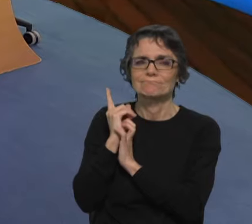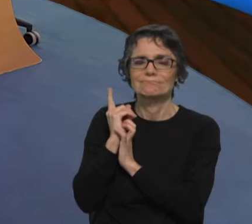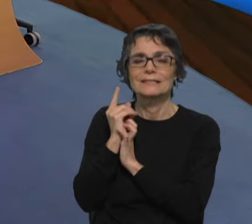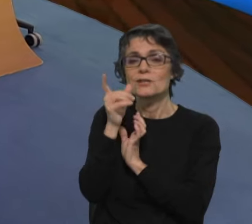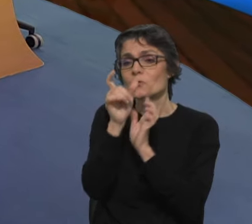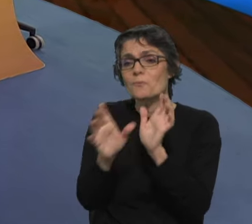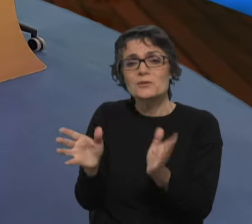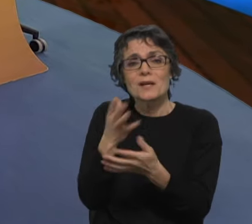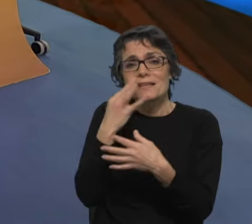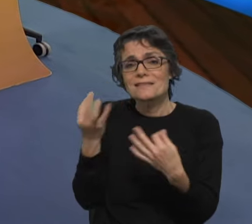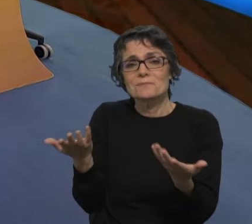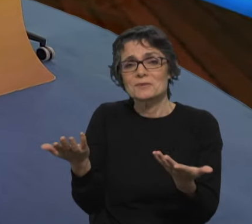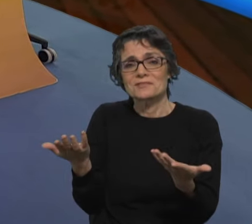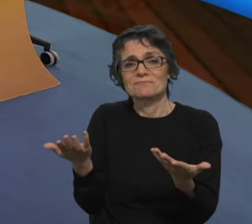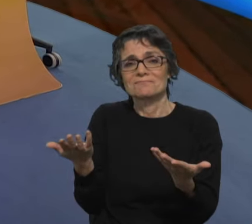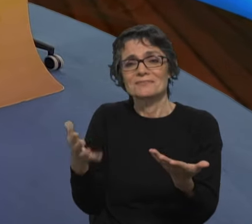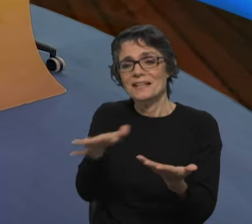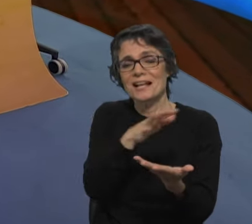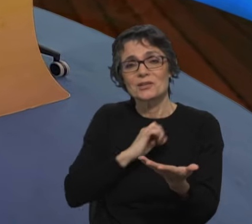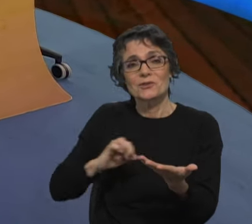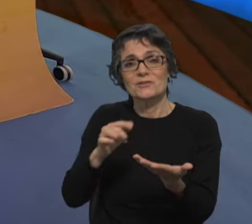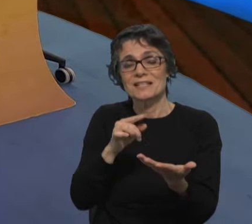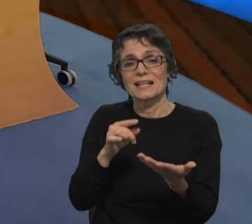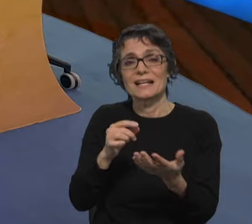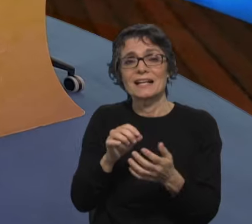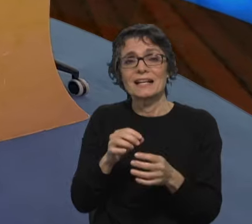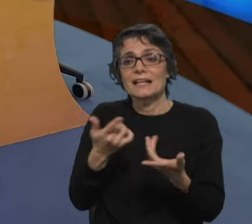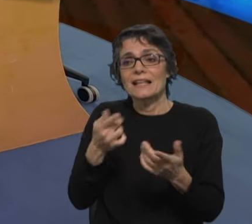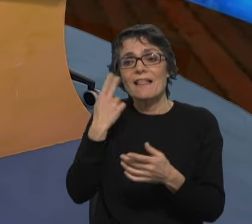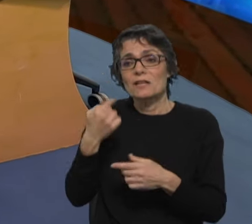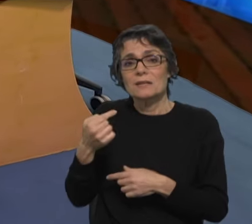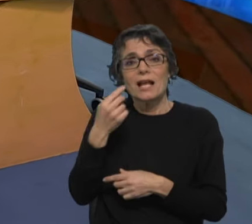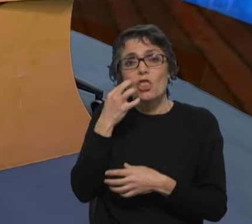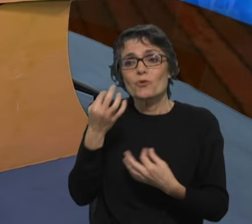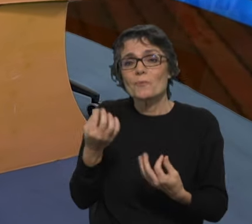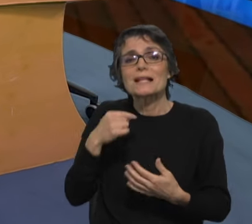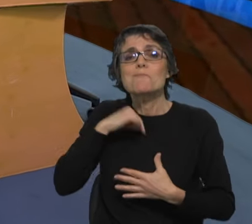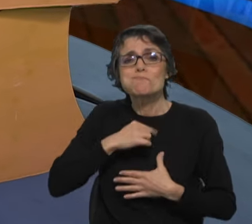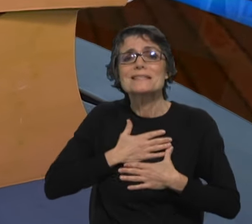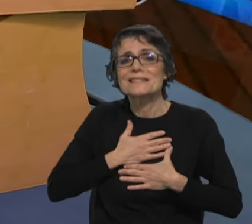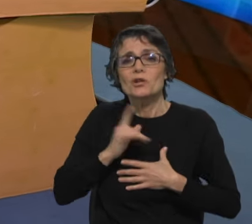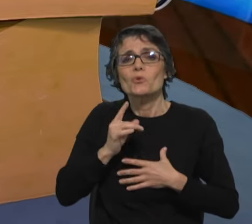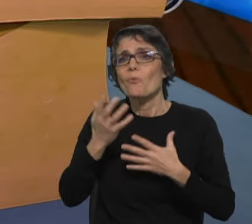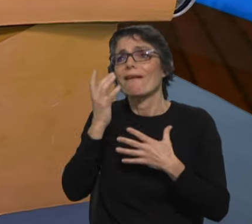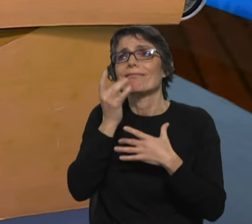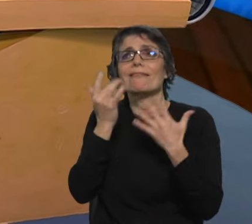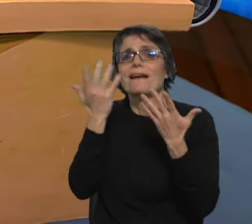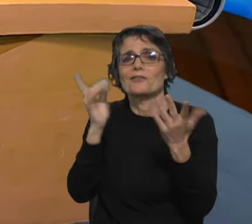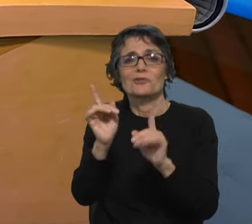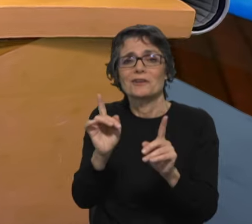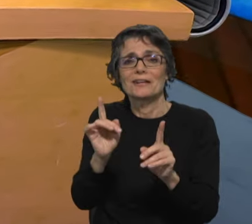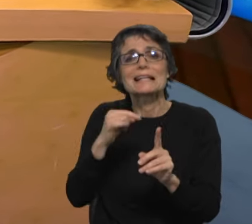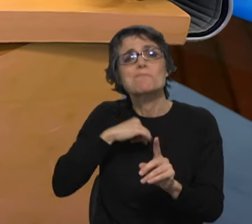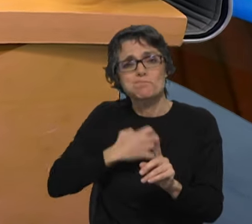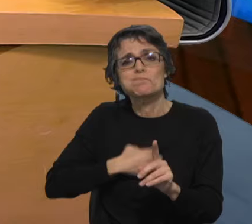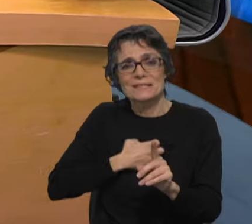não não nada daquilo que faz é teatralizado vem do fundo do coração vem do fundo da Alma que